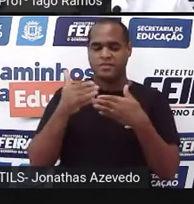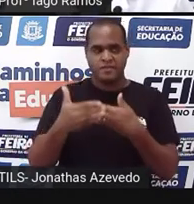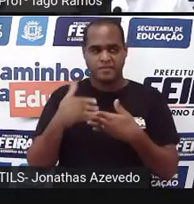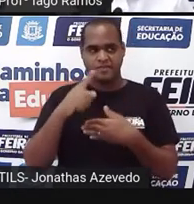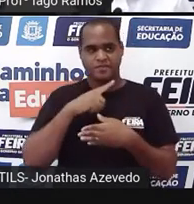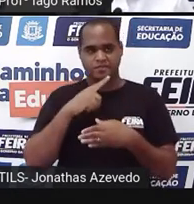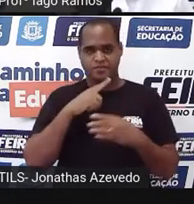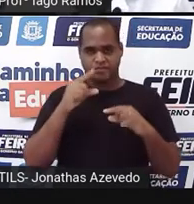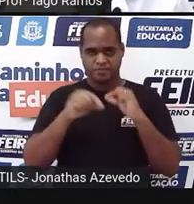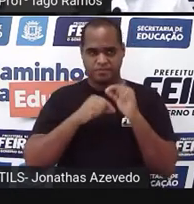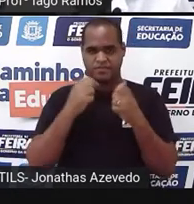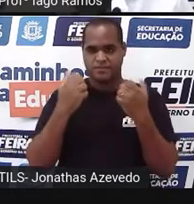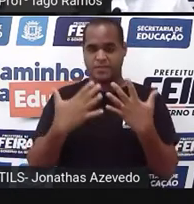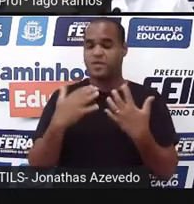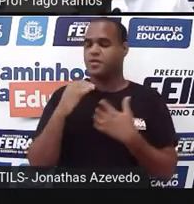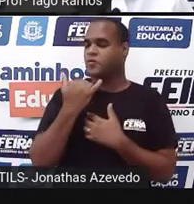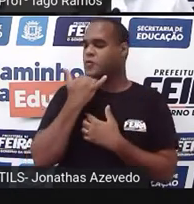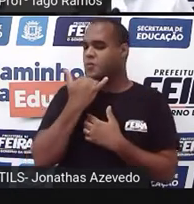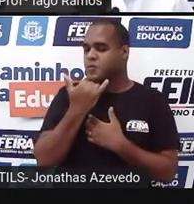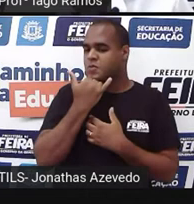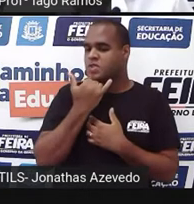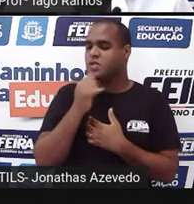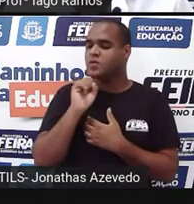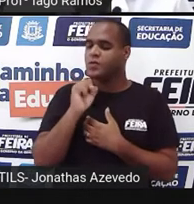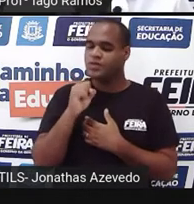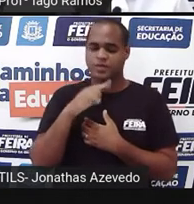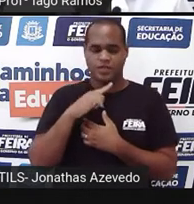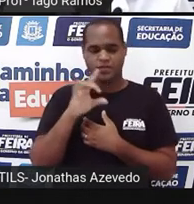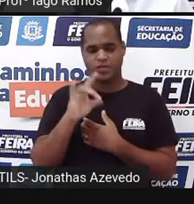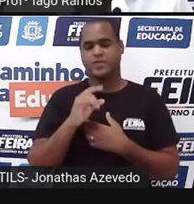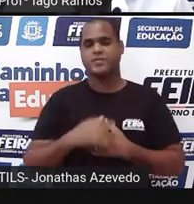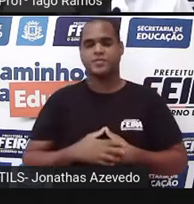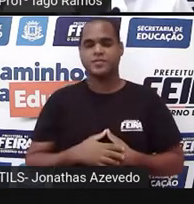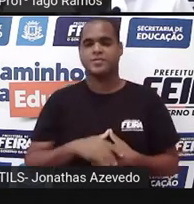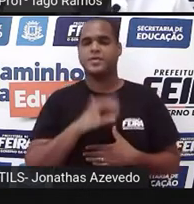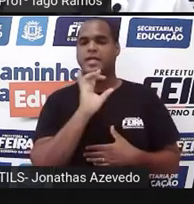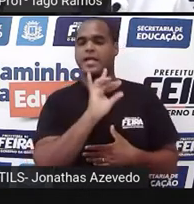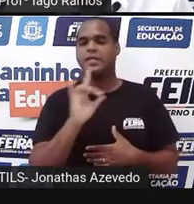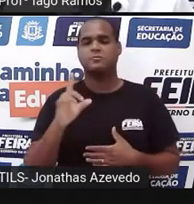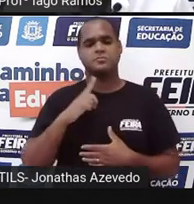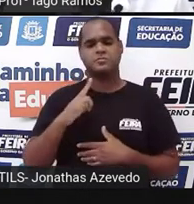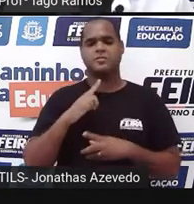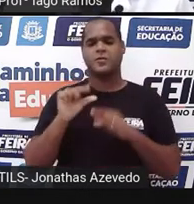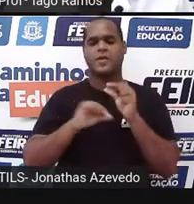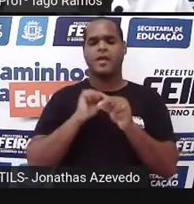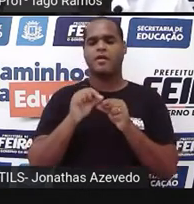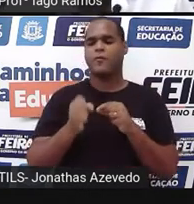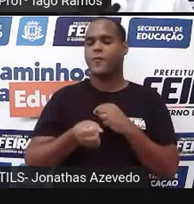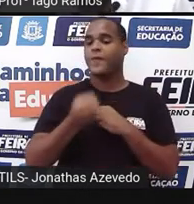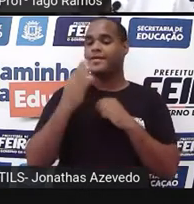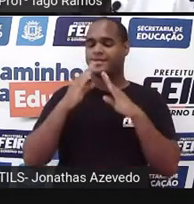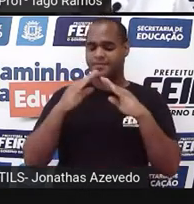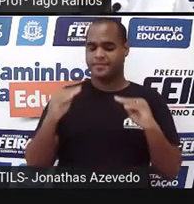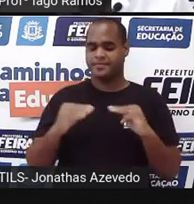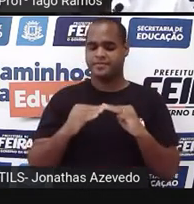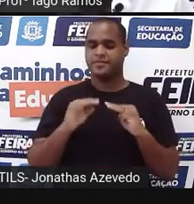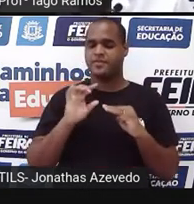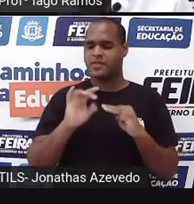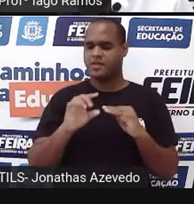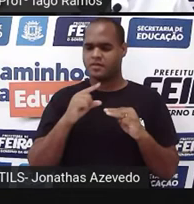aliás oito Canudos desculpa tá cada uma das pirâmides oito Canudos mas quantas pirâmides são